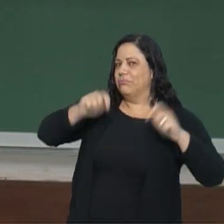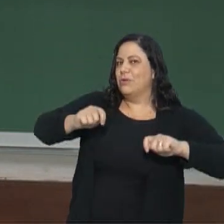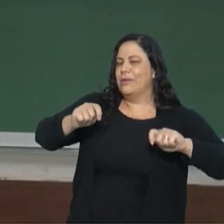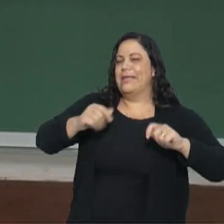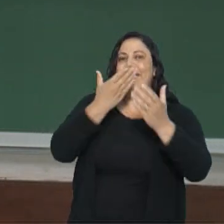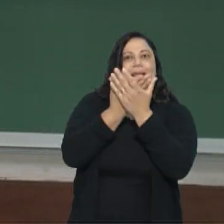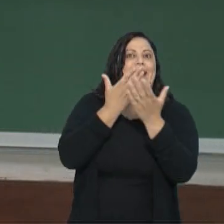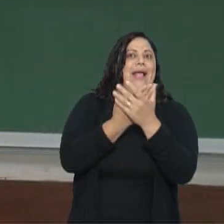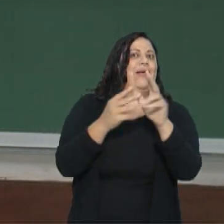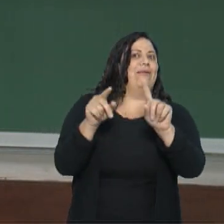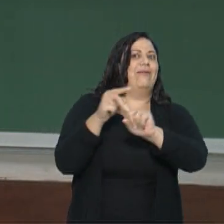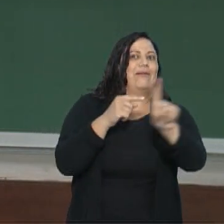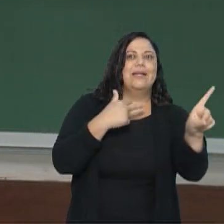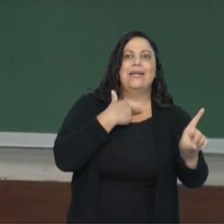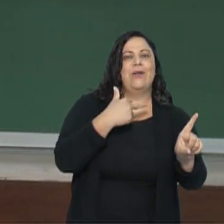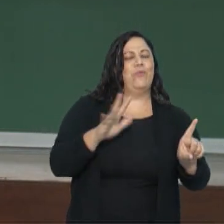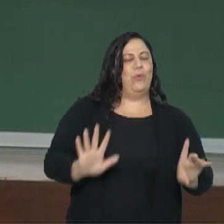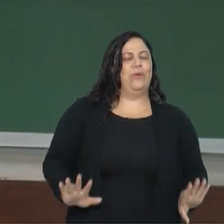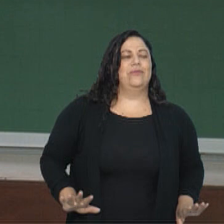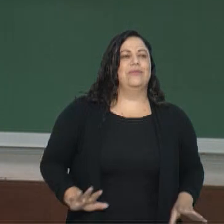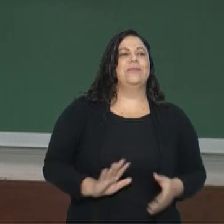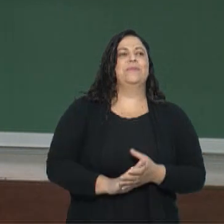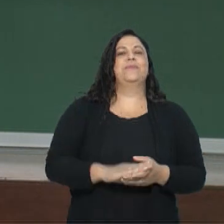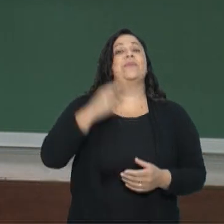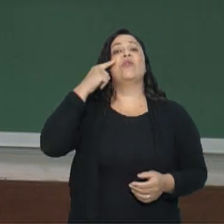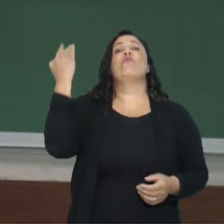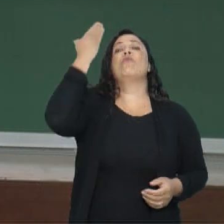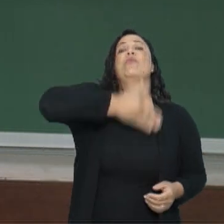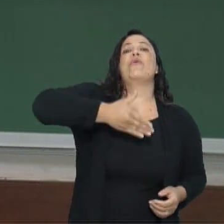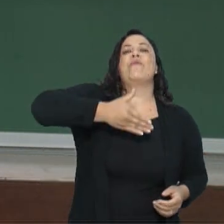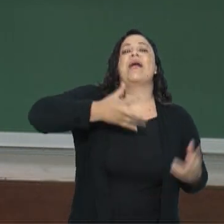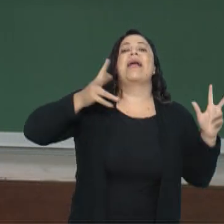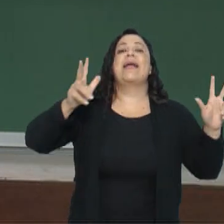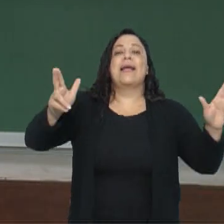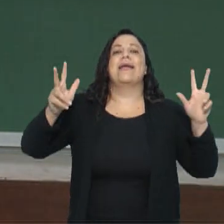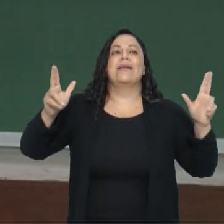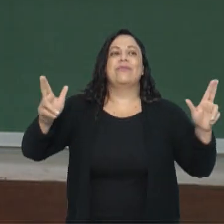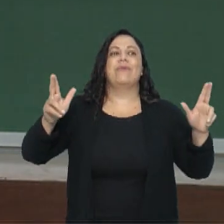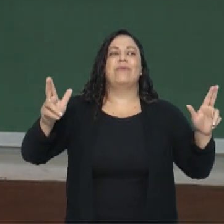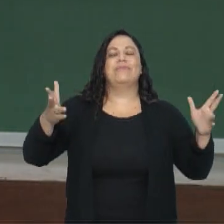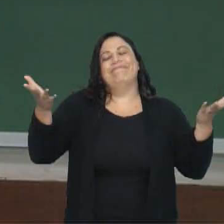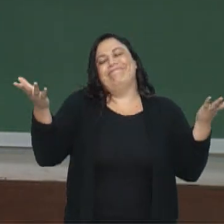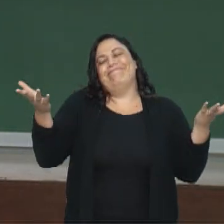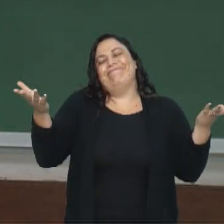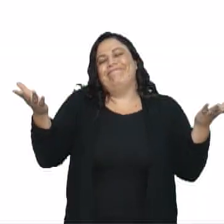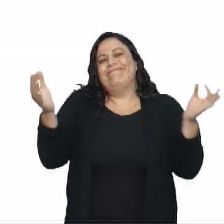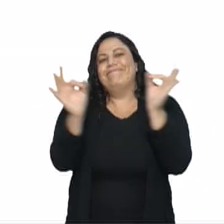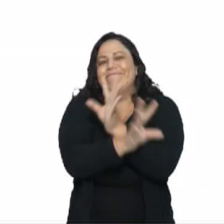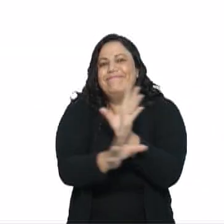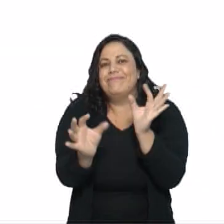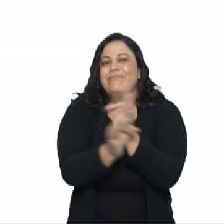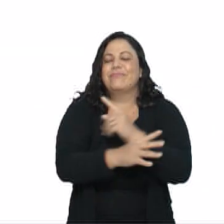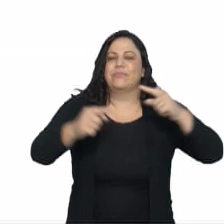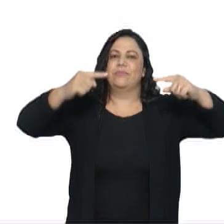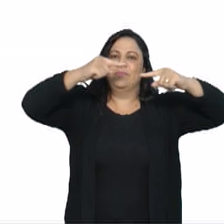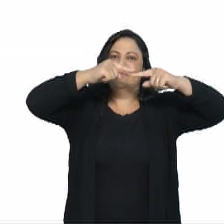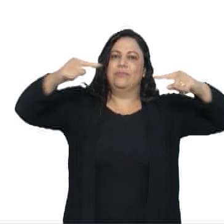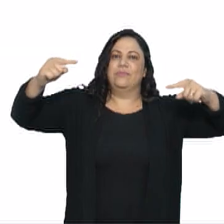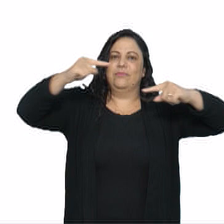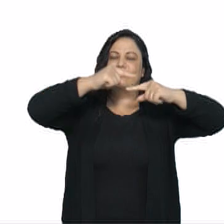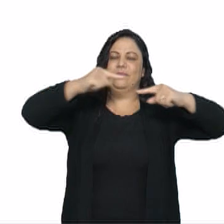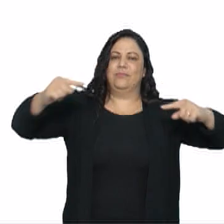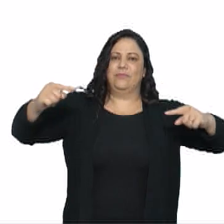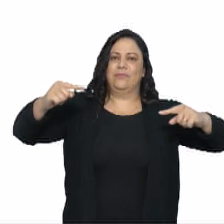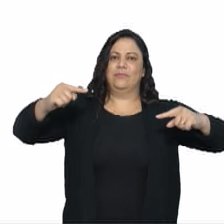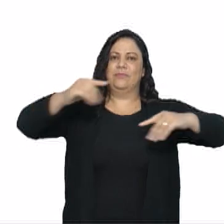podem enganar, não. Vou provar para vocês que é do mesmo tamanho. Sabe como? Pronto. Coloquei 2 linhas.